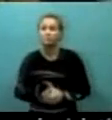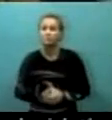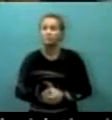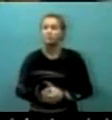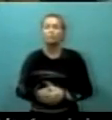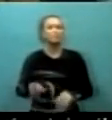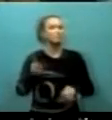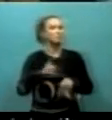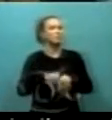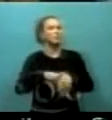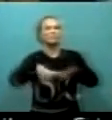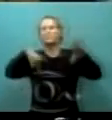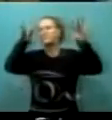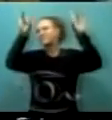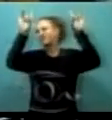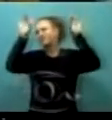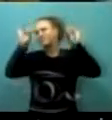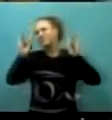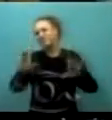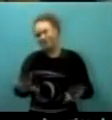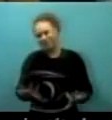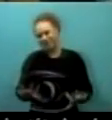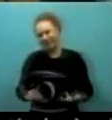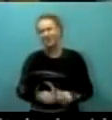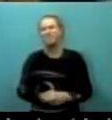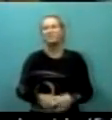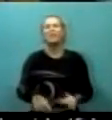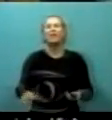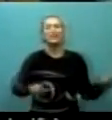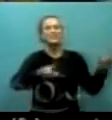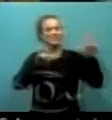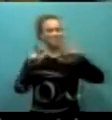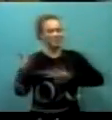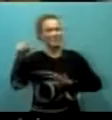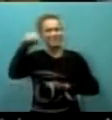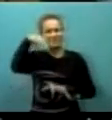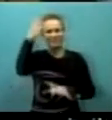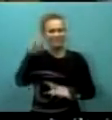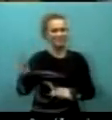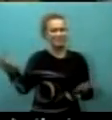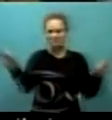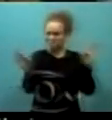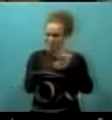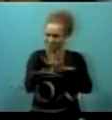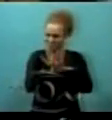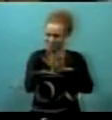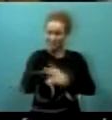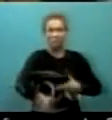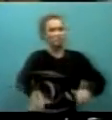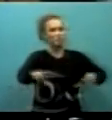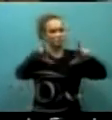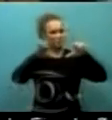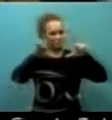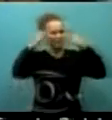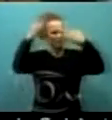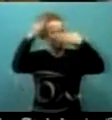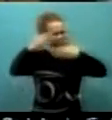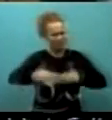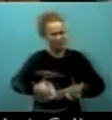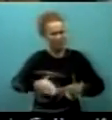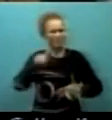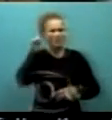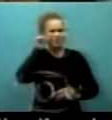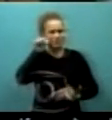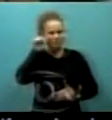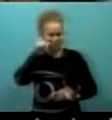momento especial marcou o encerramento da semana no Legislativo Joinvilense. Foi a outorga do título de cidadã